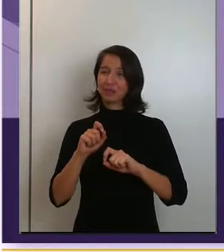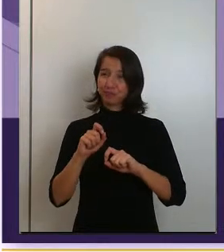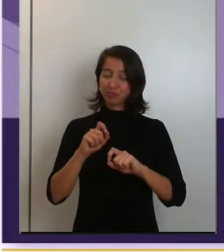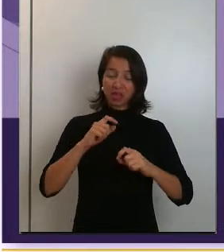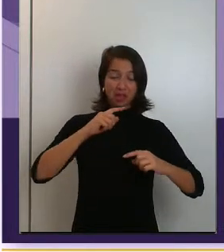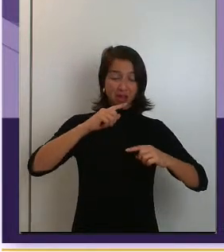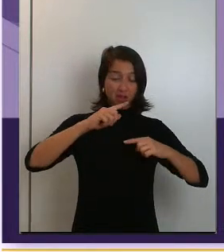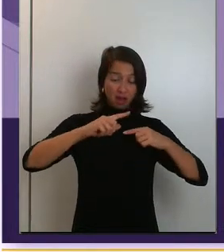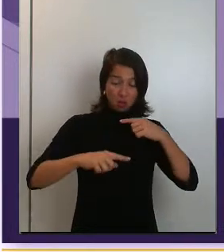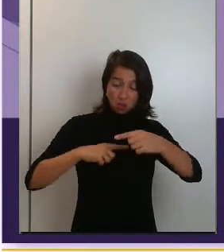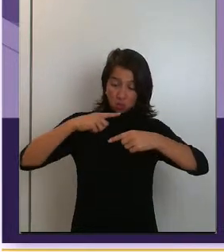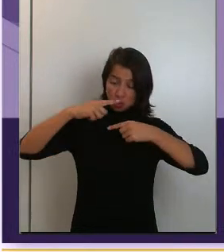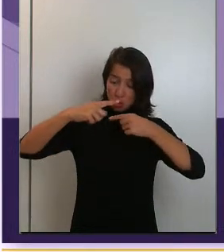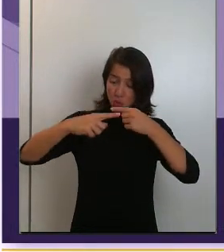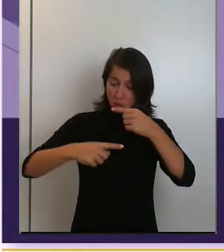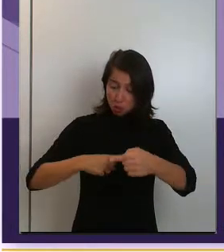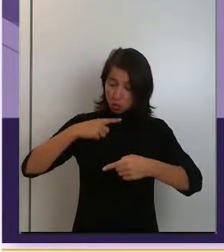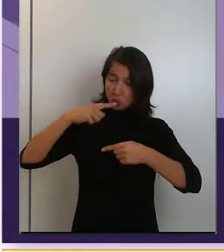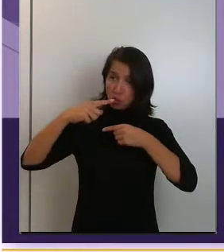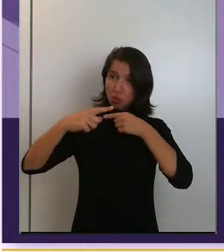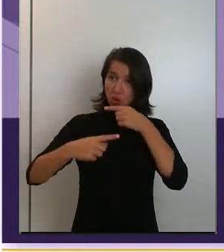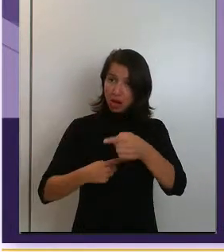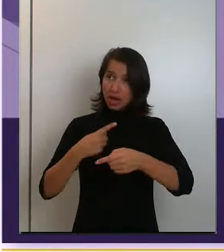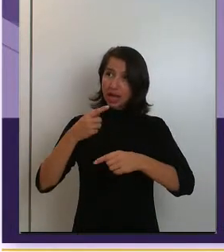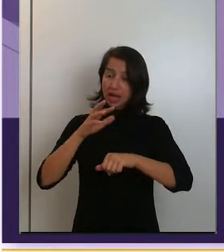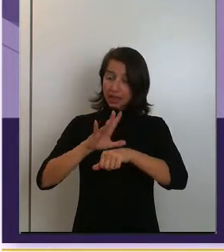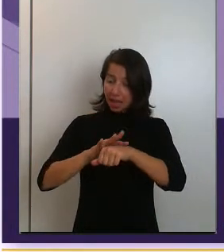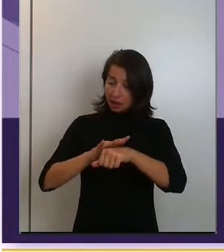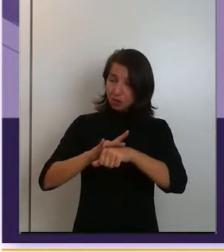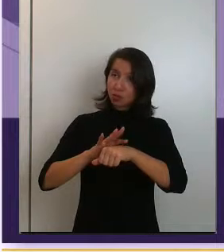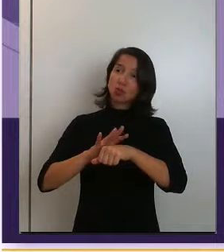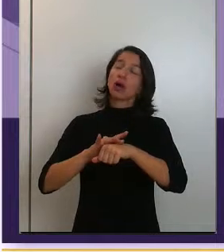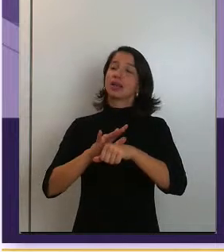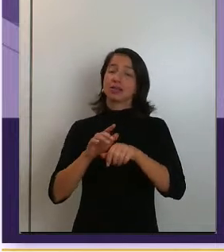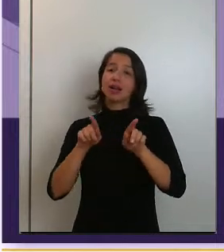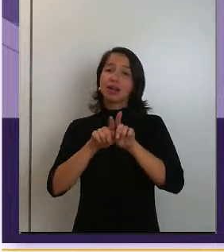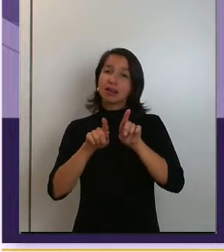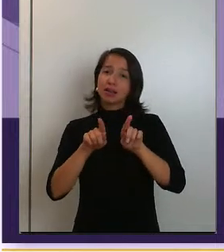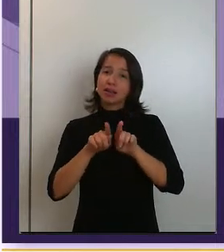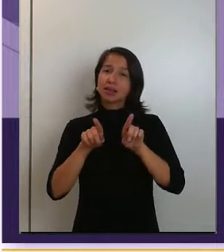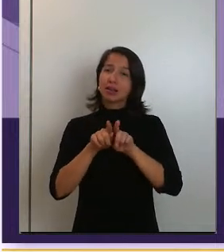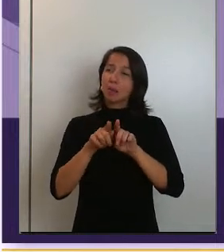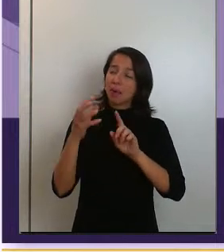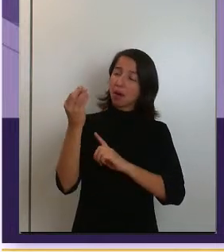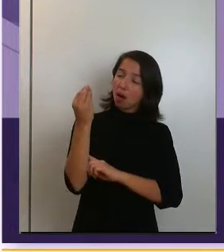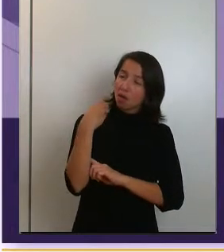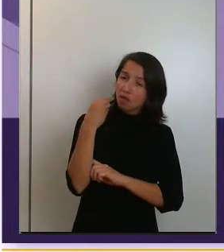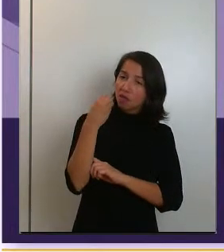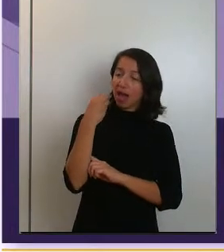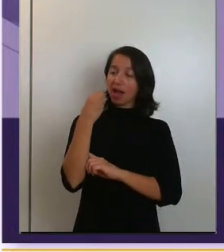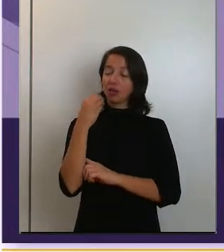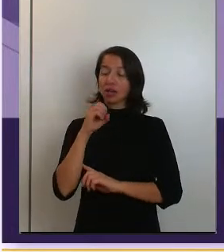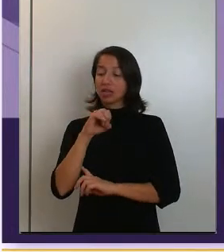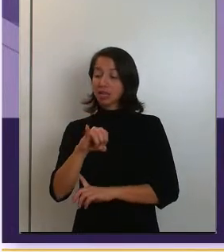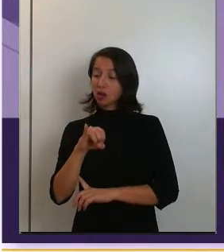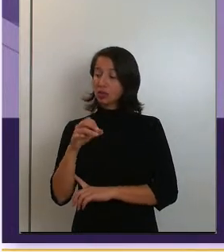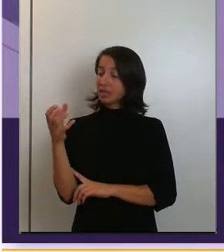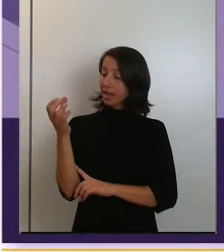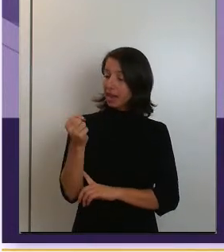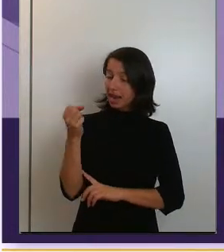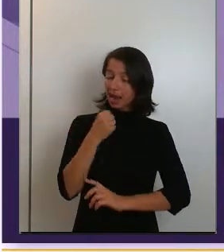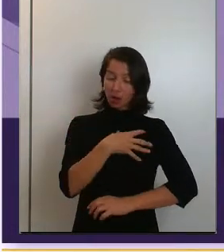tem outra opção que não seja oferecer fórmulas infantis, os seus filhos vão estar mais expostos a infecções,